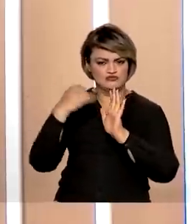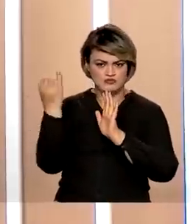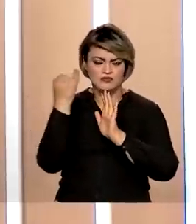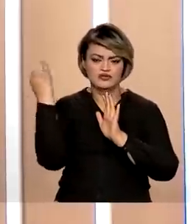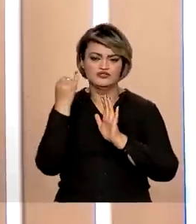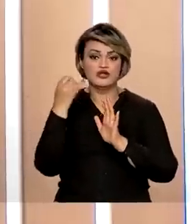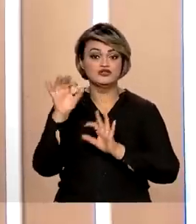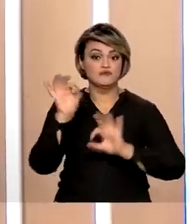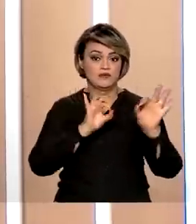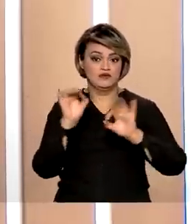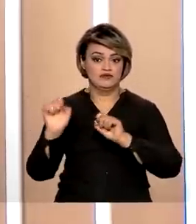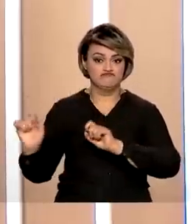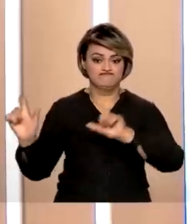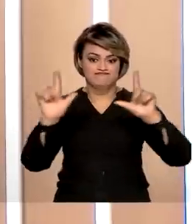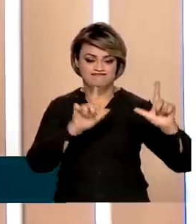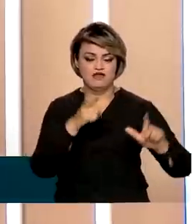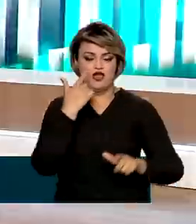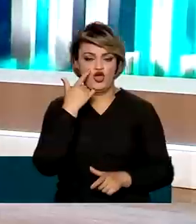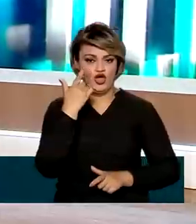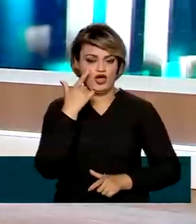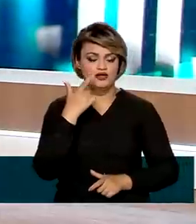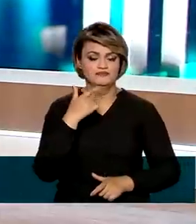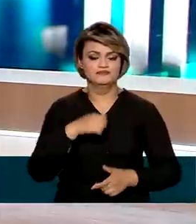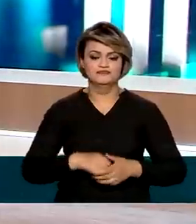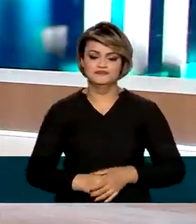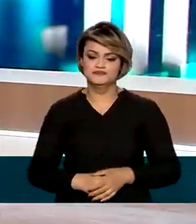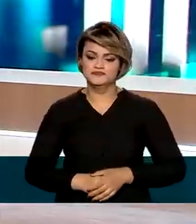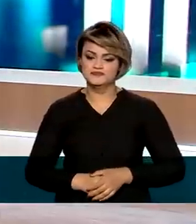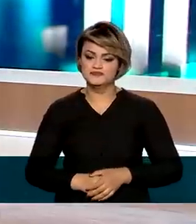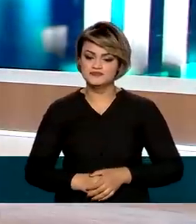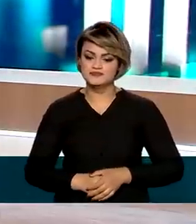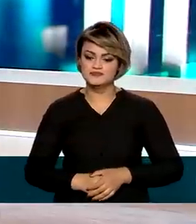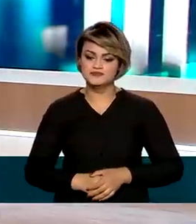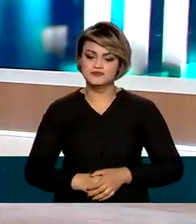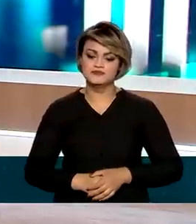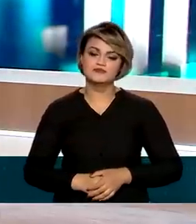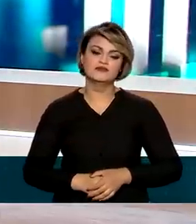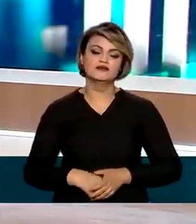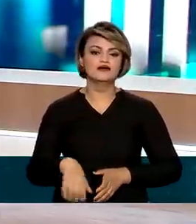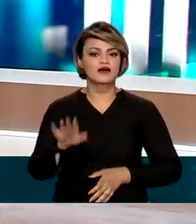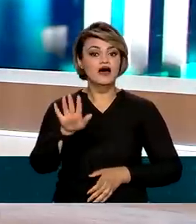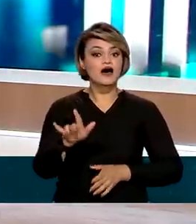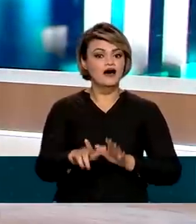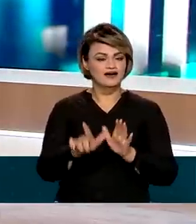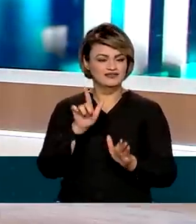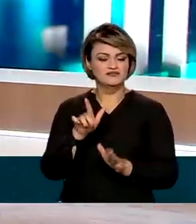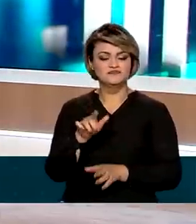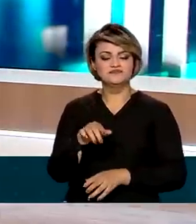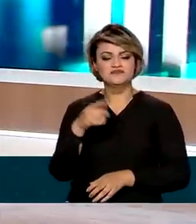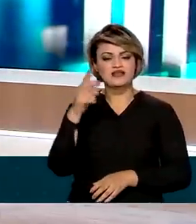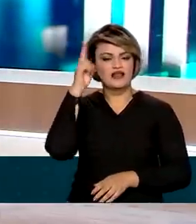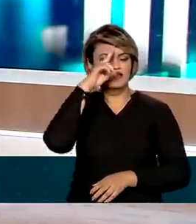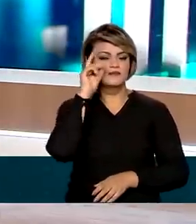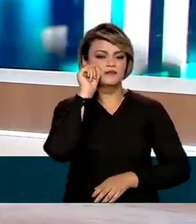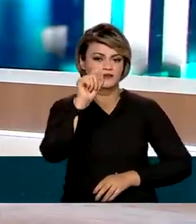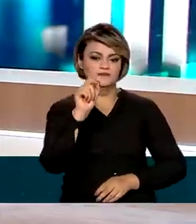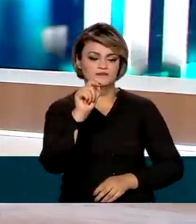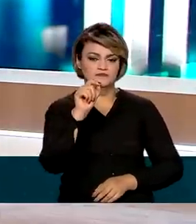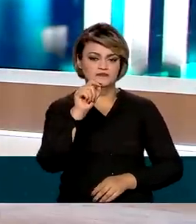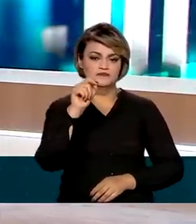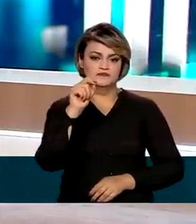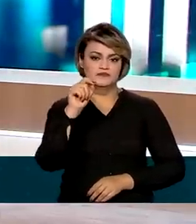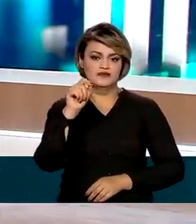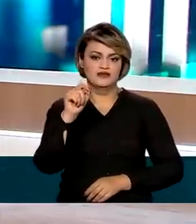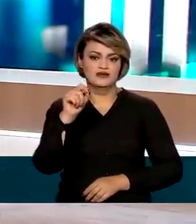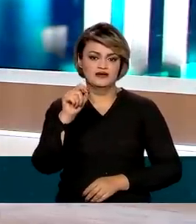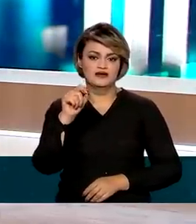nós preparamos uma arte para você ter despertador com apoio da nossa equipe de produção antes de entrar na haste no entanto é só para lembrar a